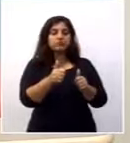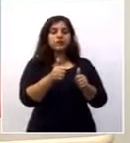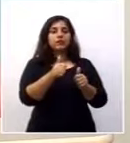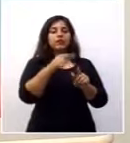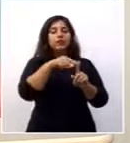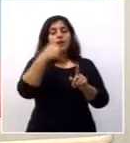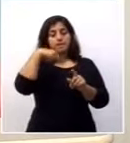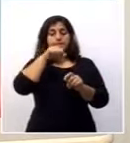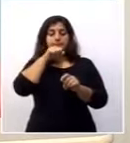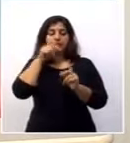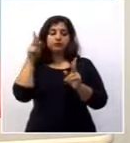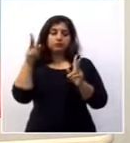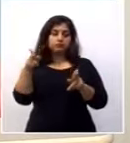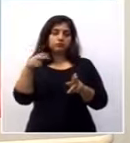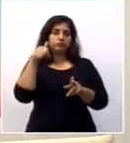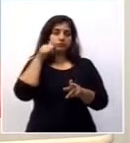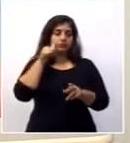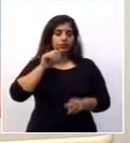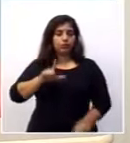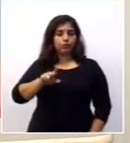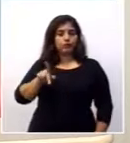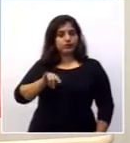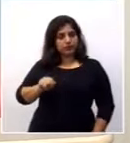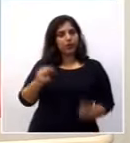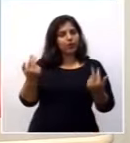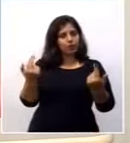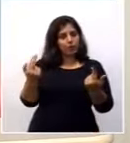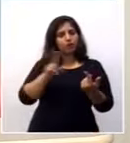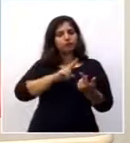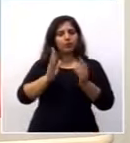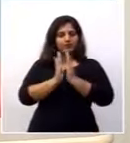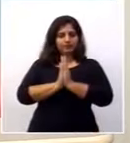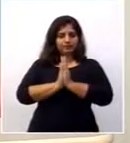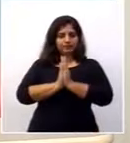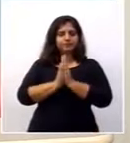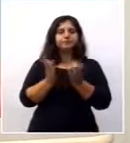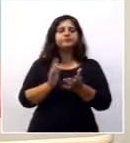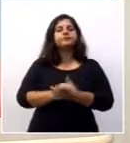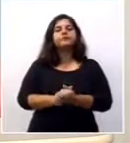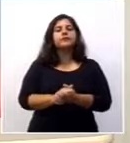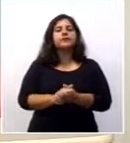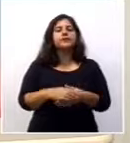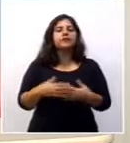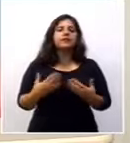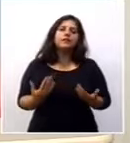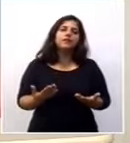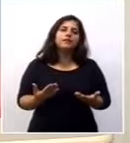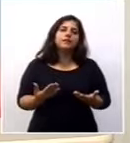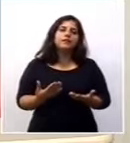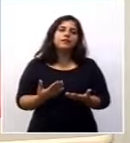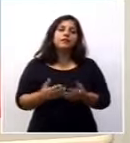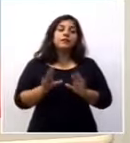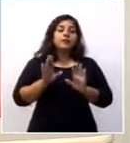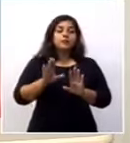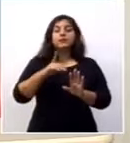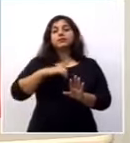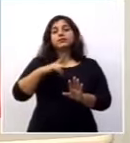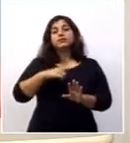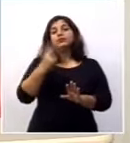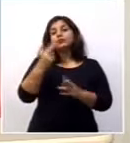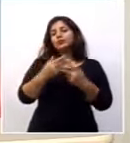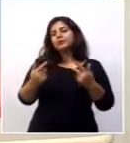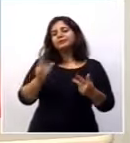era devota de Santa Luzia, e a menina acabou sendo chamada de Luzia. Né? Só que teve duas